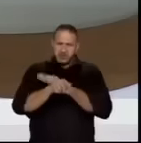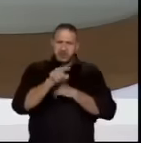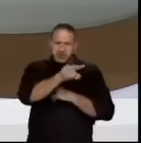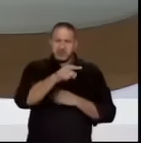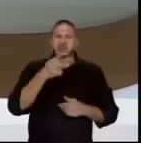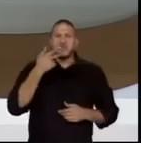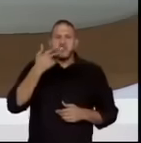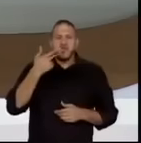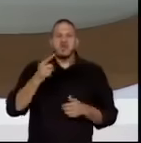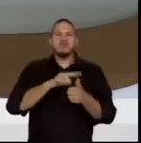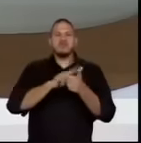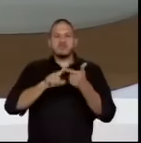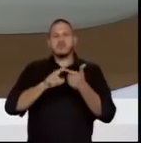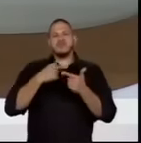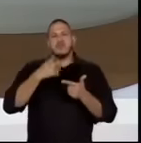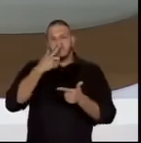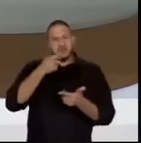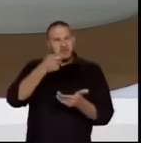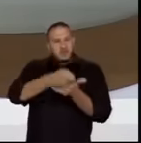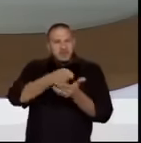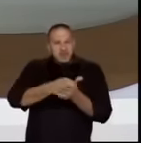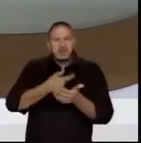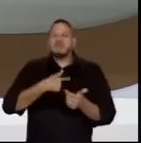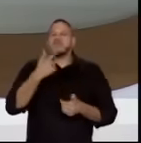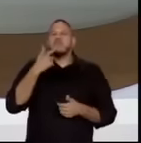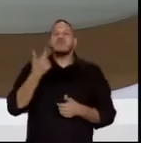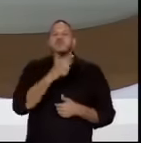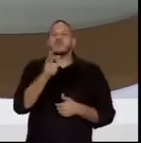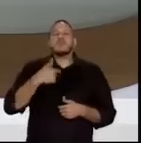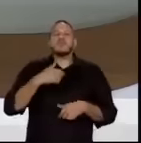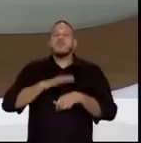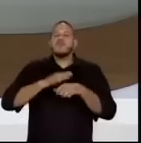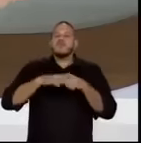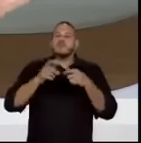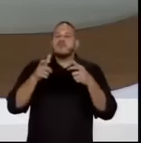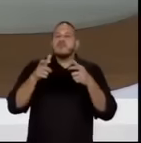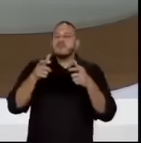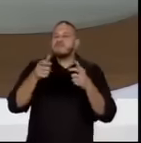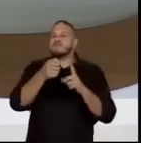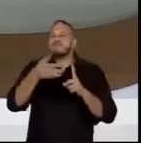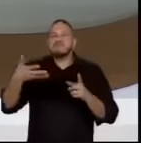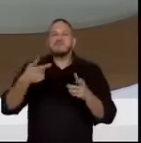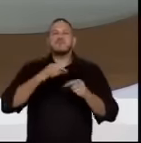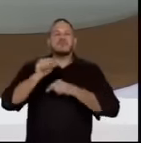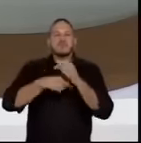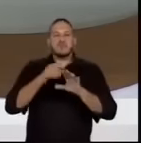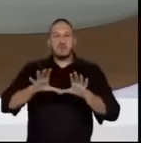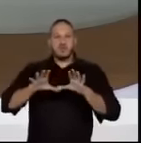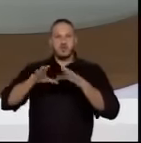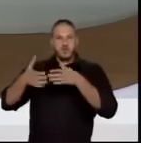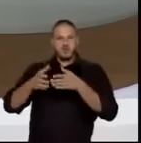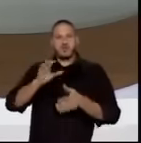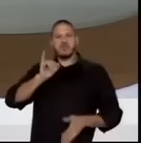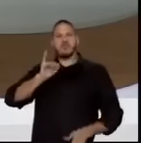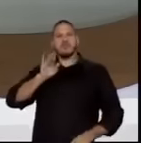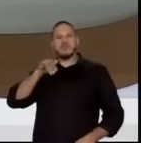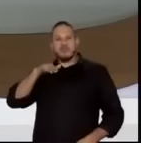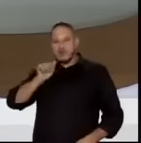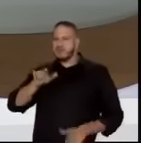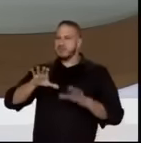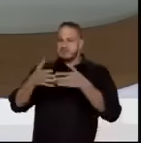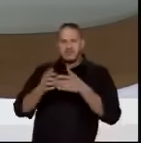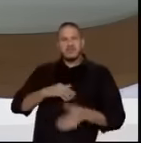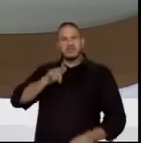penúria, o senhor disse que foi obrigado, não teve como expandir a tropa de elite do IBAMA por falta de dinheiro, porque a